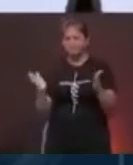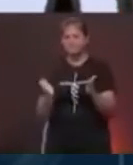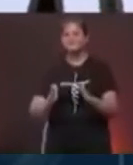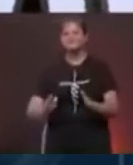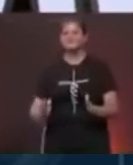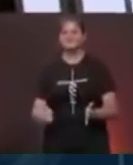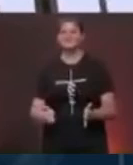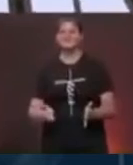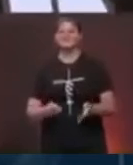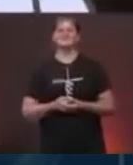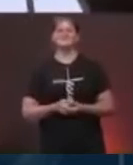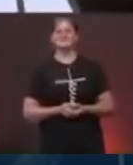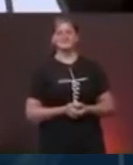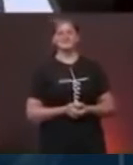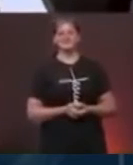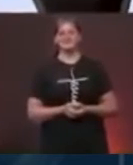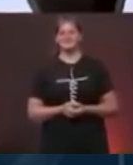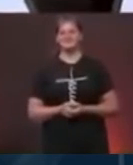aviãozão.